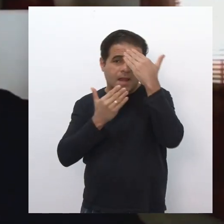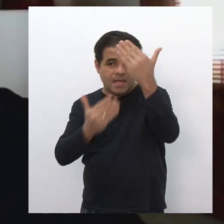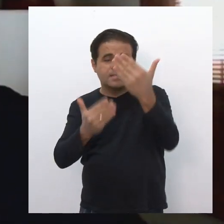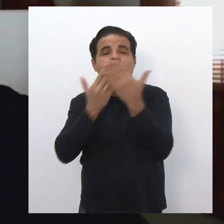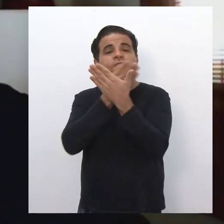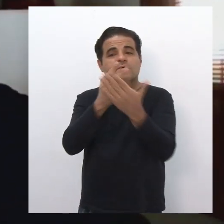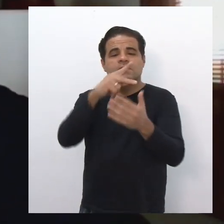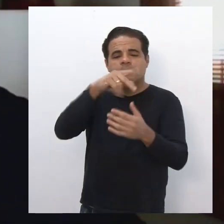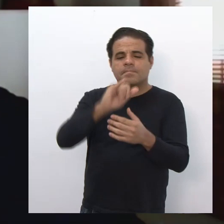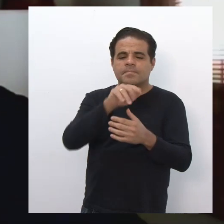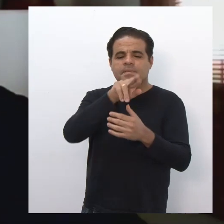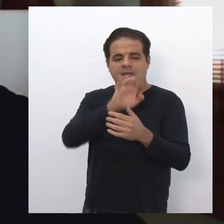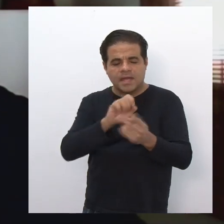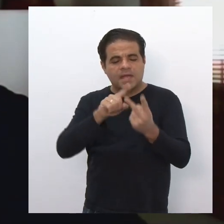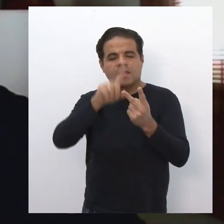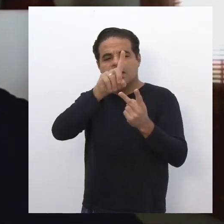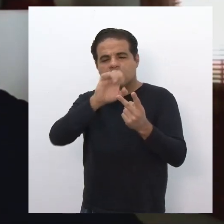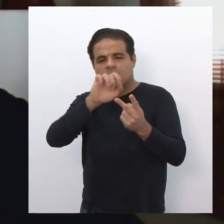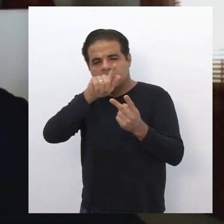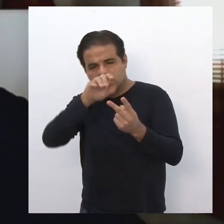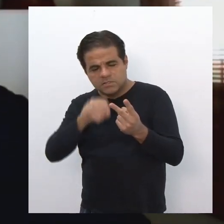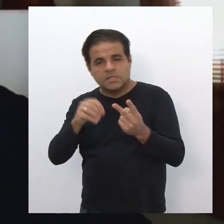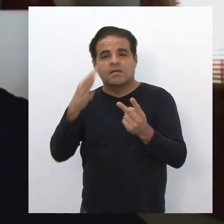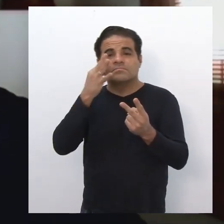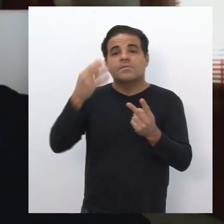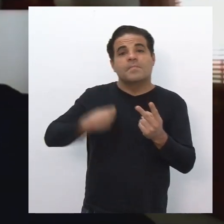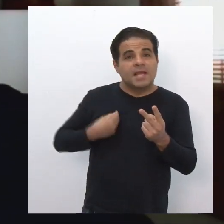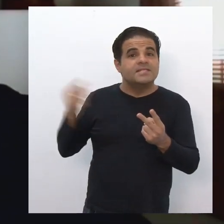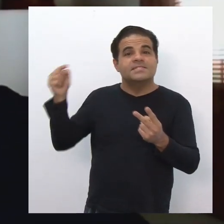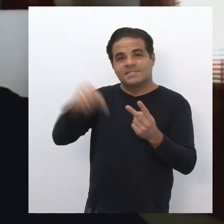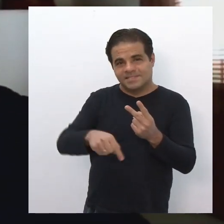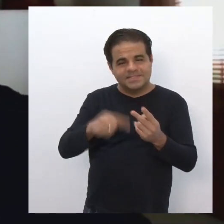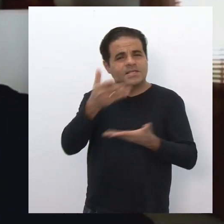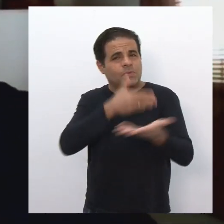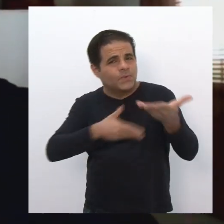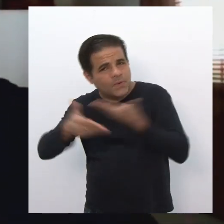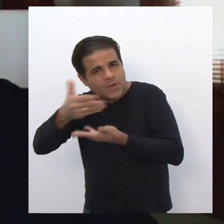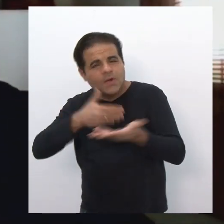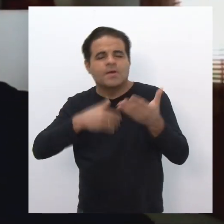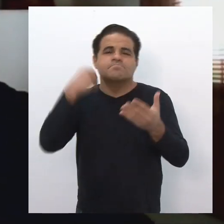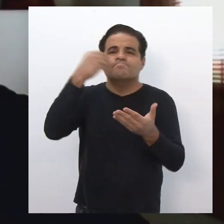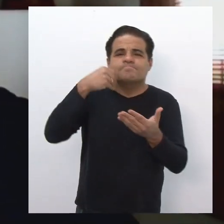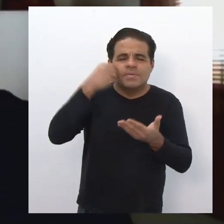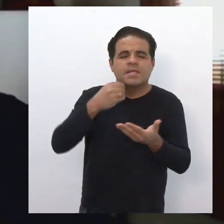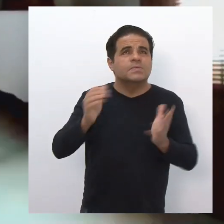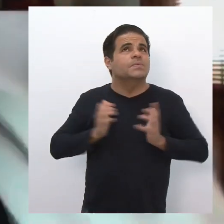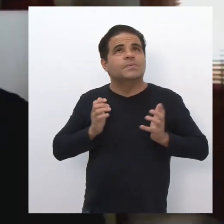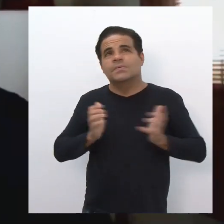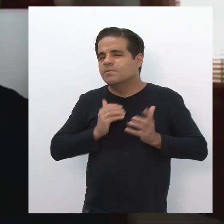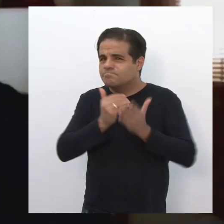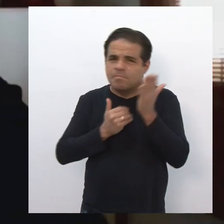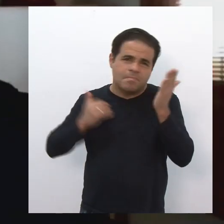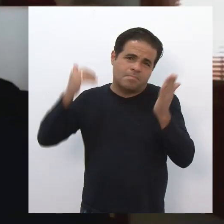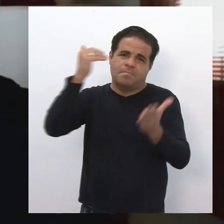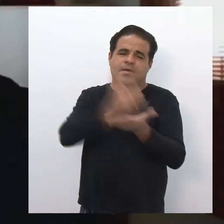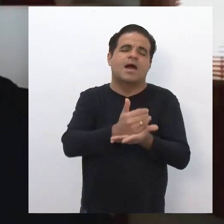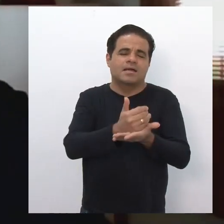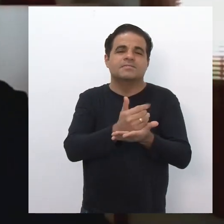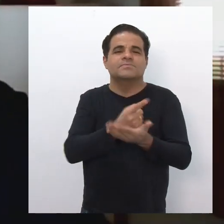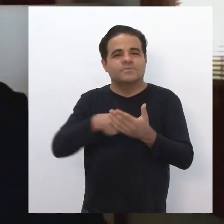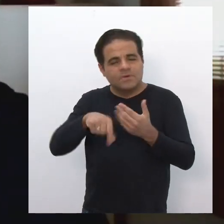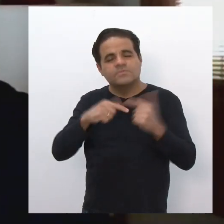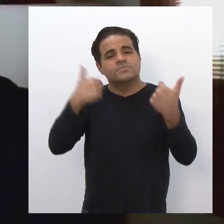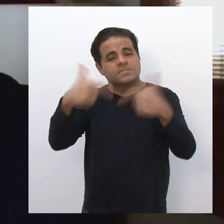você, Pierre e Diego, pela presença. Essa troca de experiência enriqueceu ainda mais o